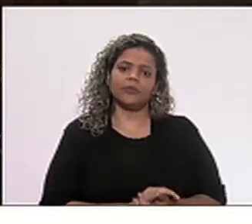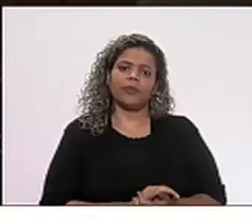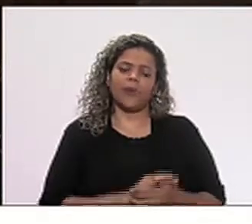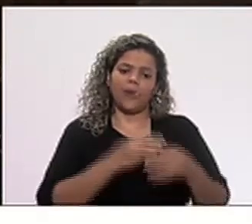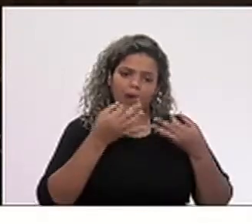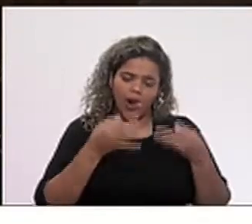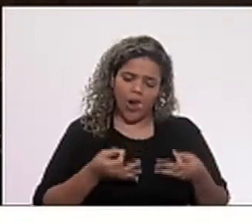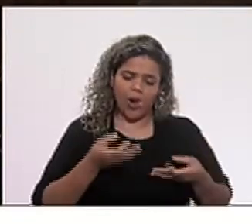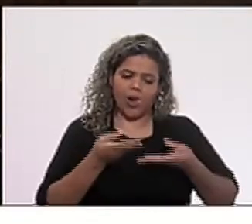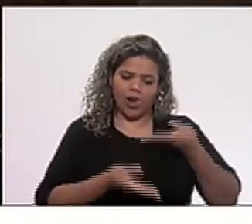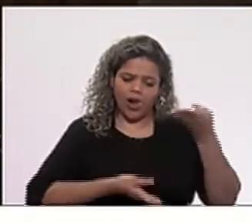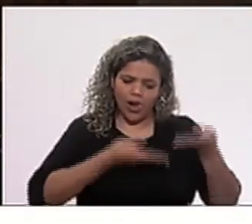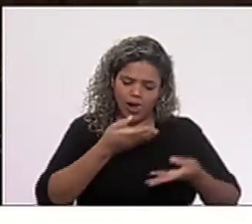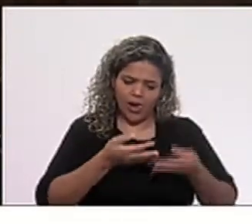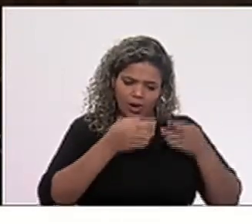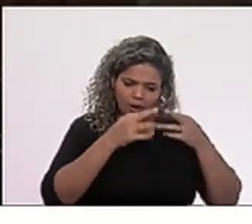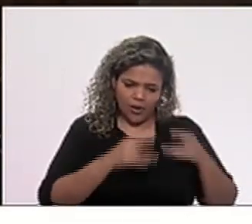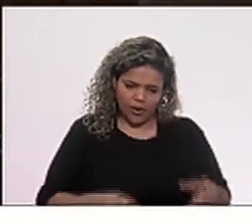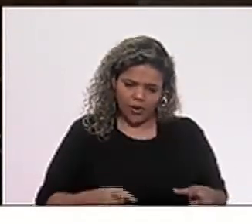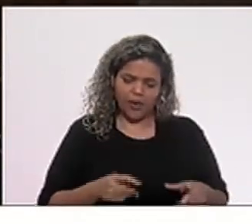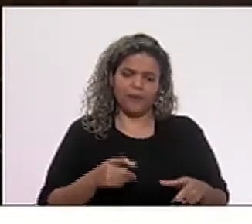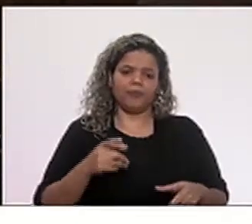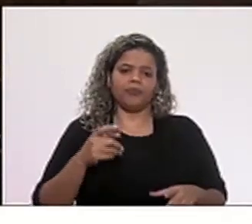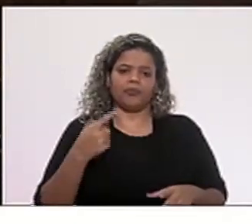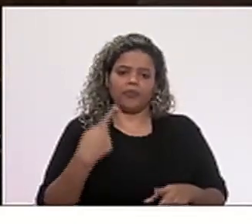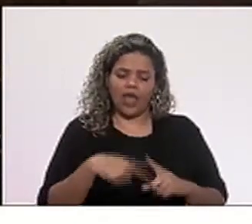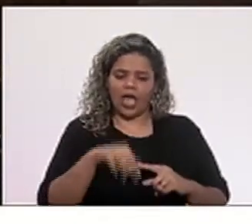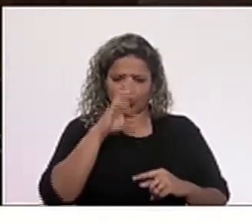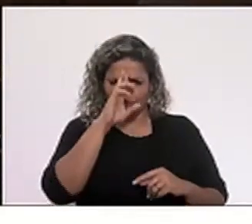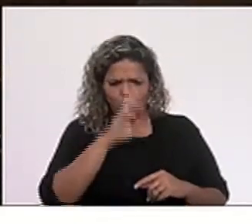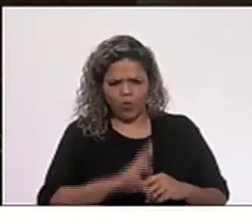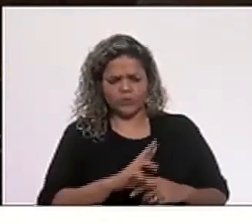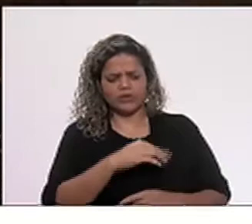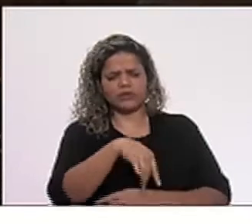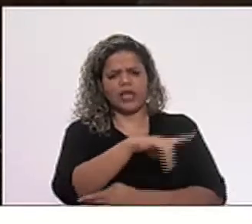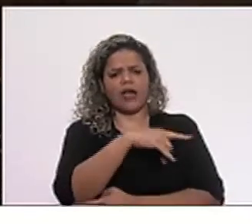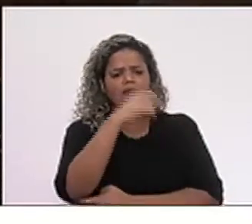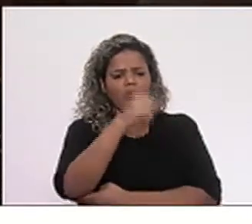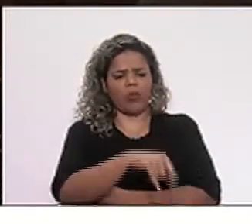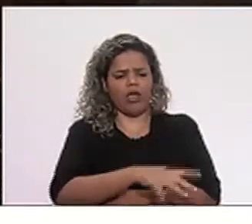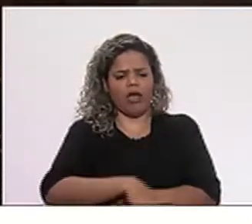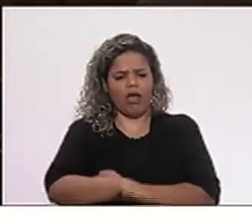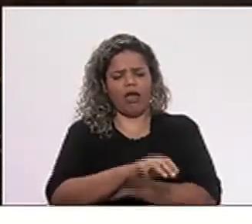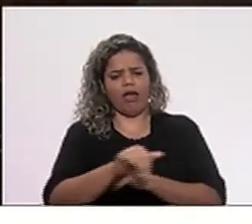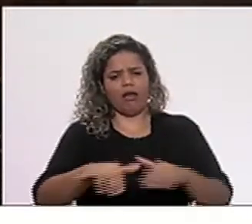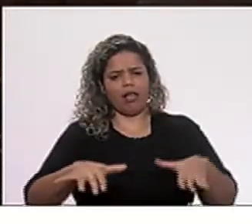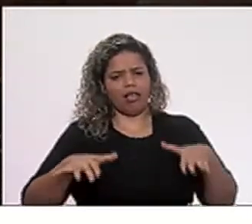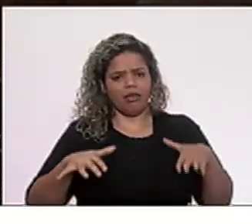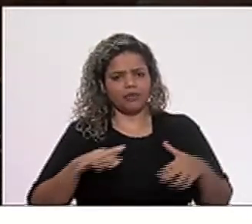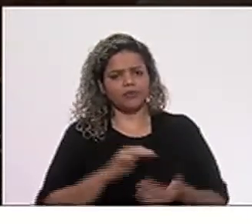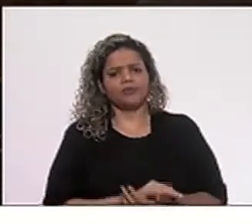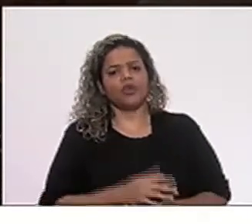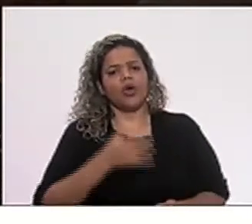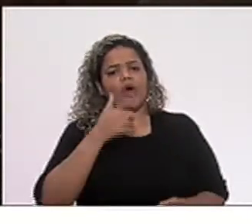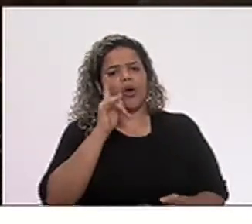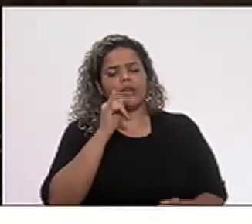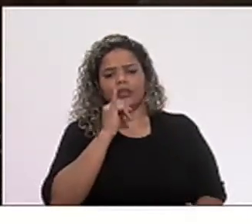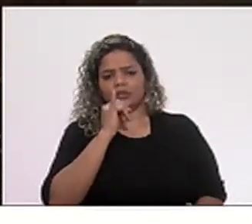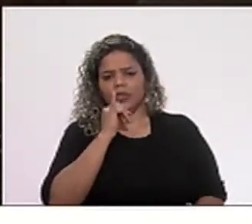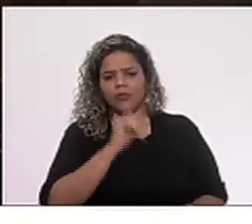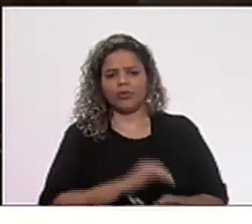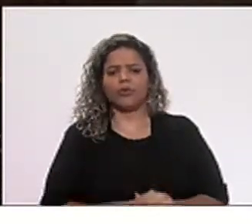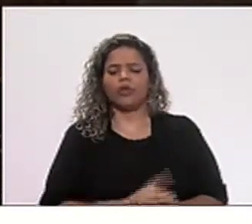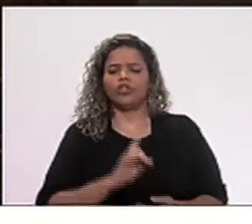realmente um tratamento diferenciado, responsável desta casa. Ontem, por